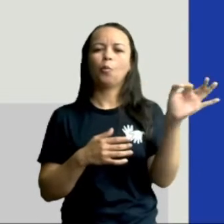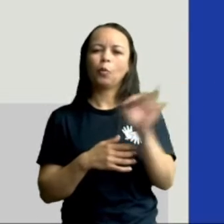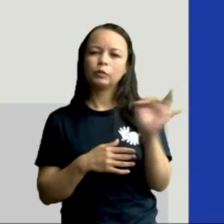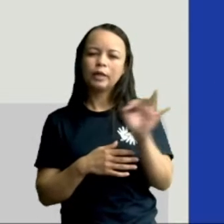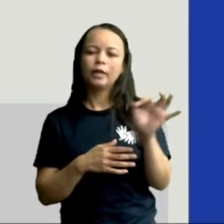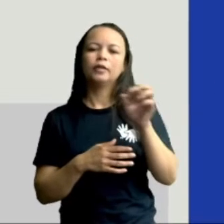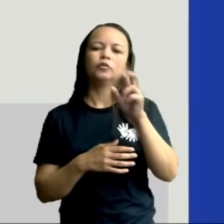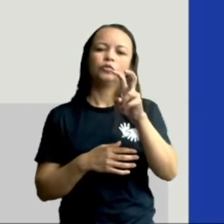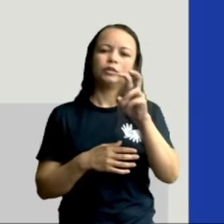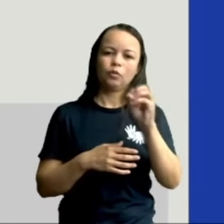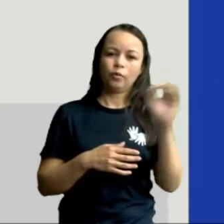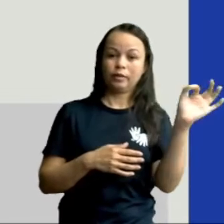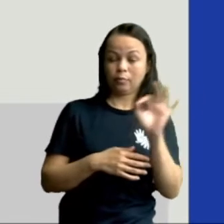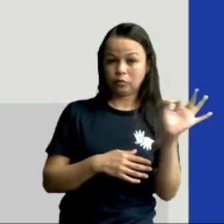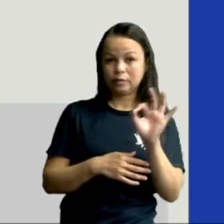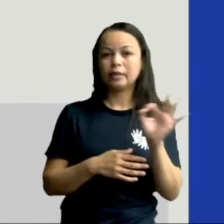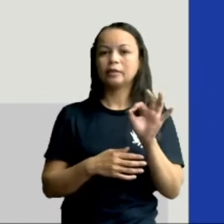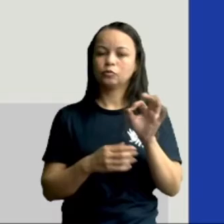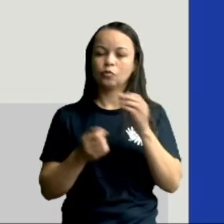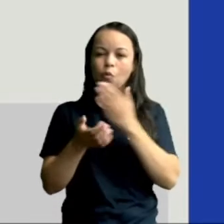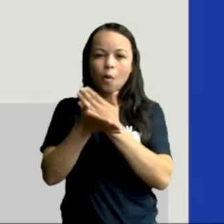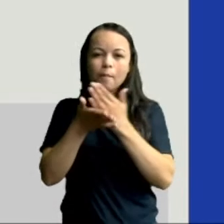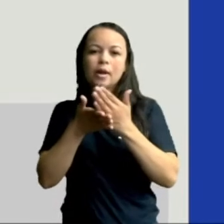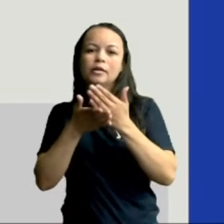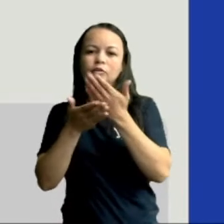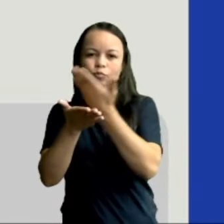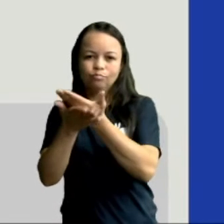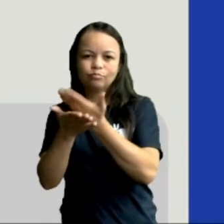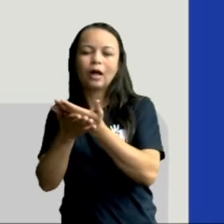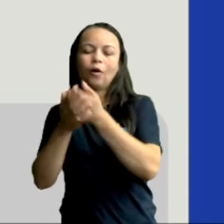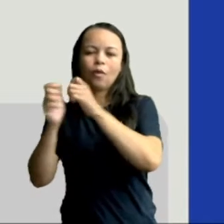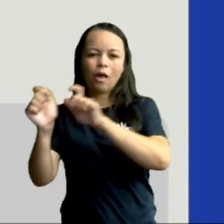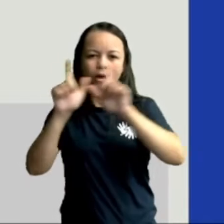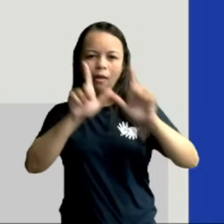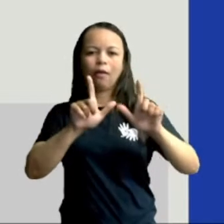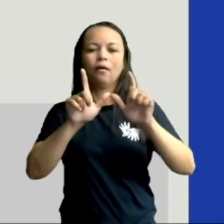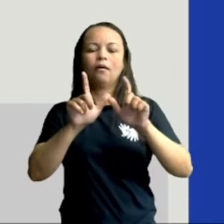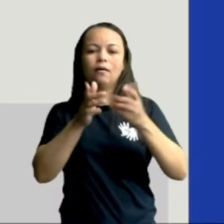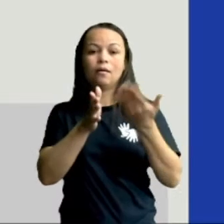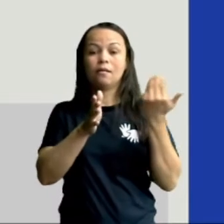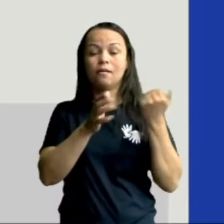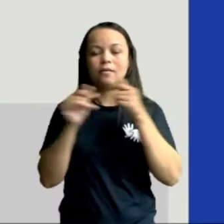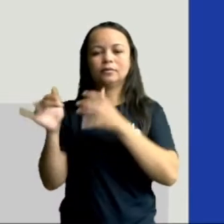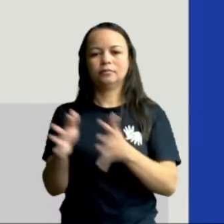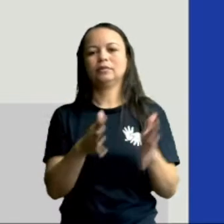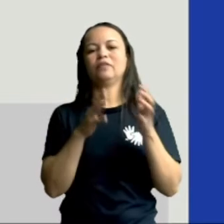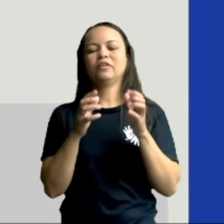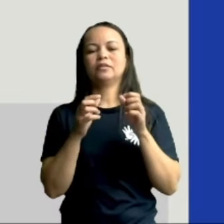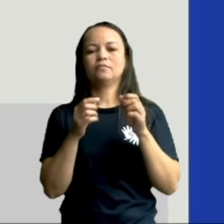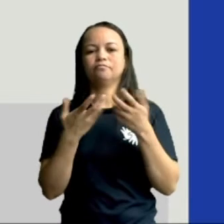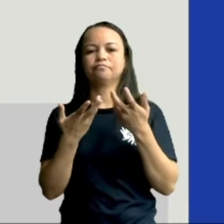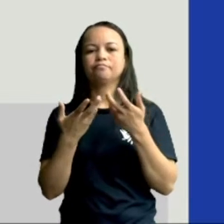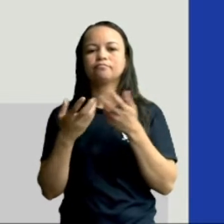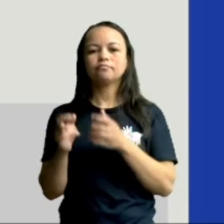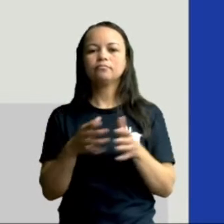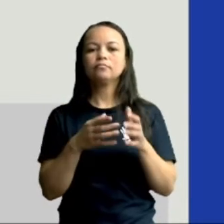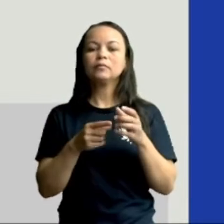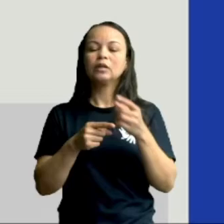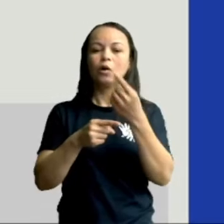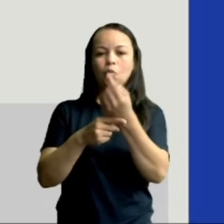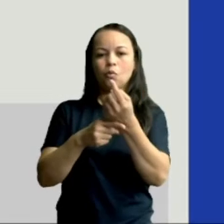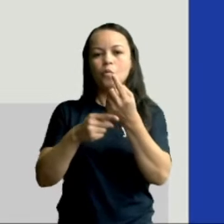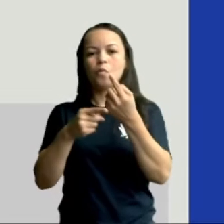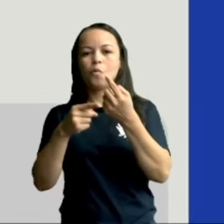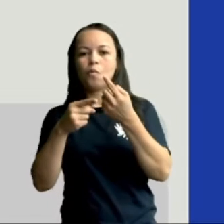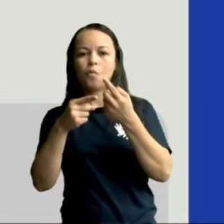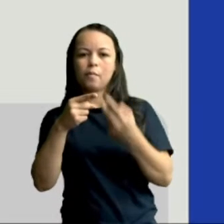Do 50% no nosso início de ver o que a gente ia estudar, para fazer a relação com a fração 1/2, 1/4. Então, 1/2